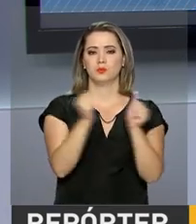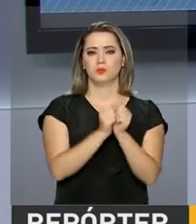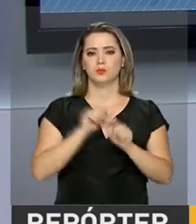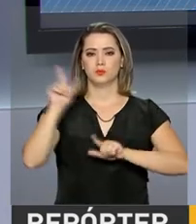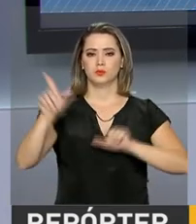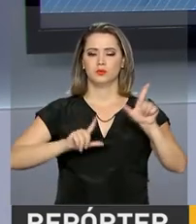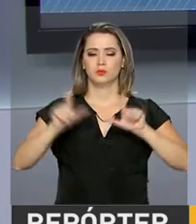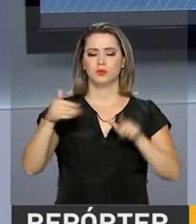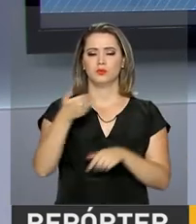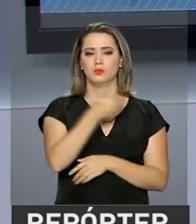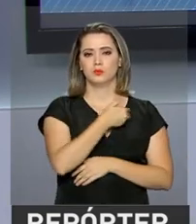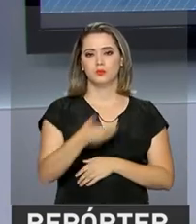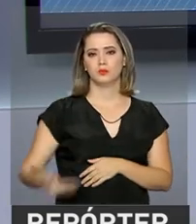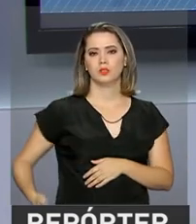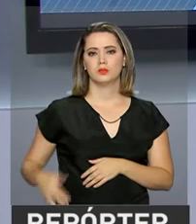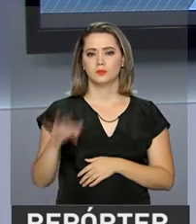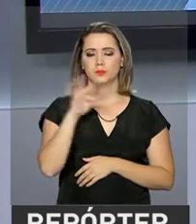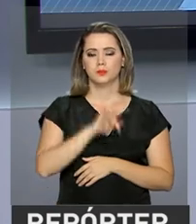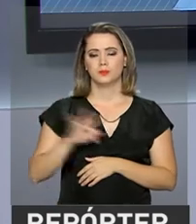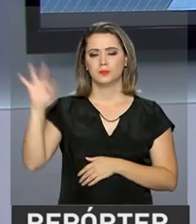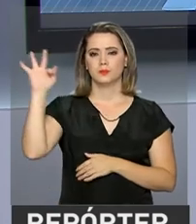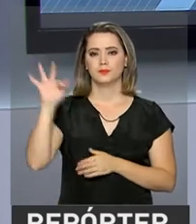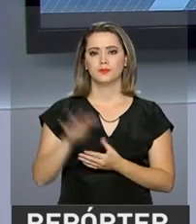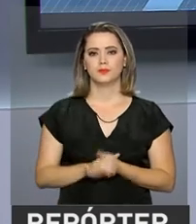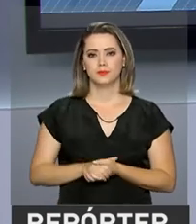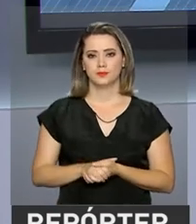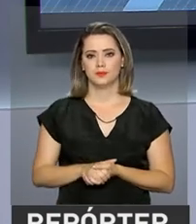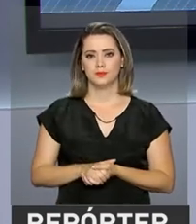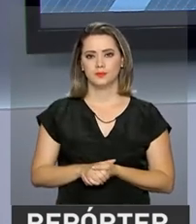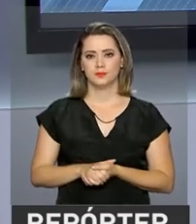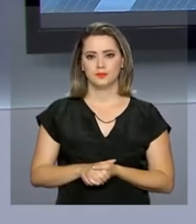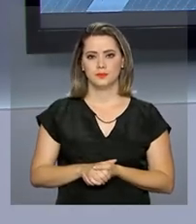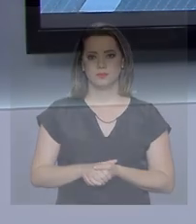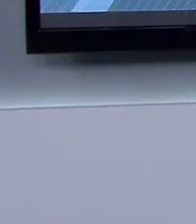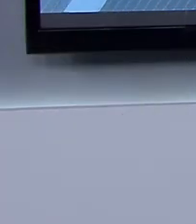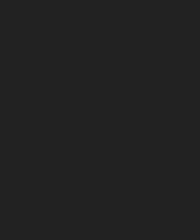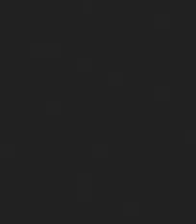continue com a gente aqui na nbr a tv do governo federal